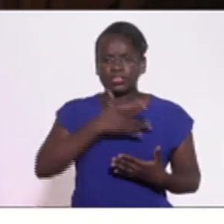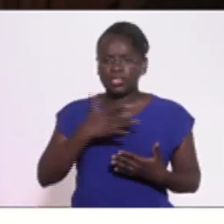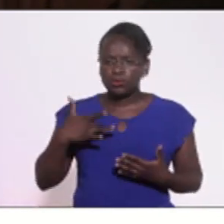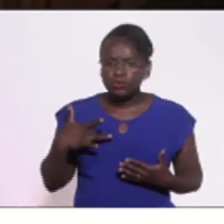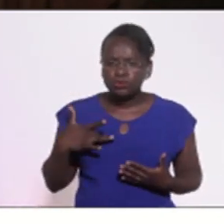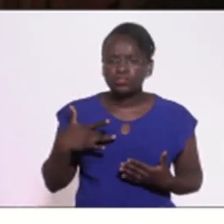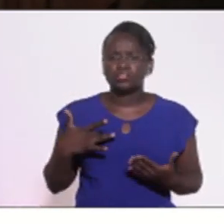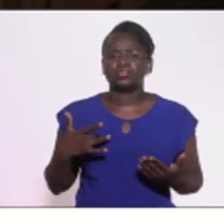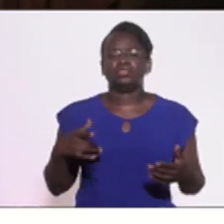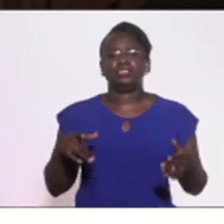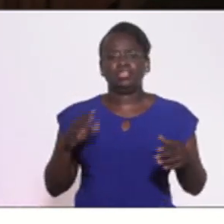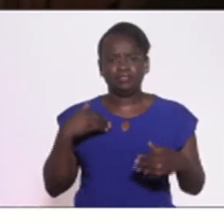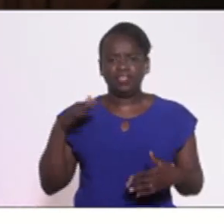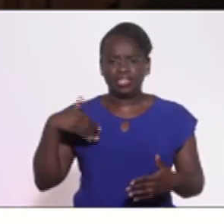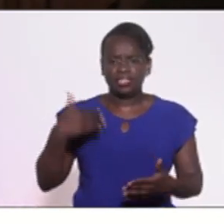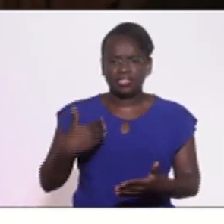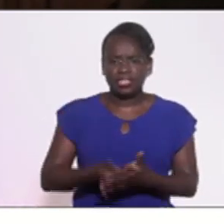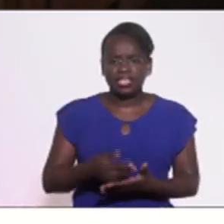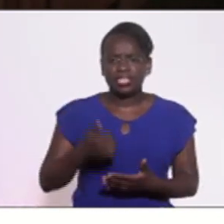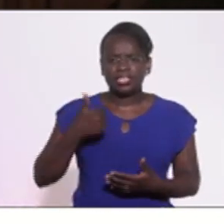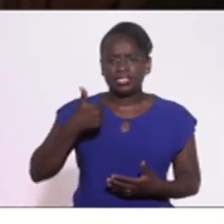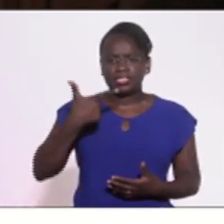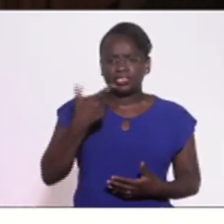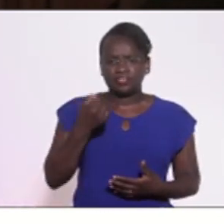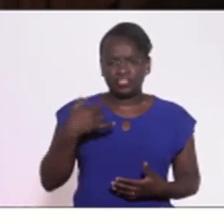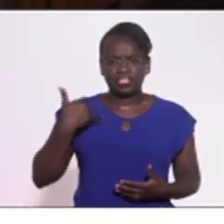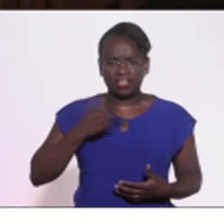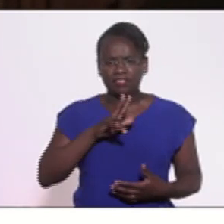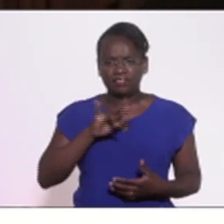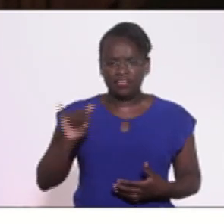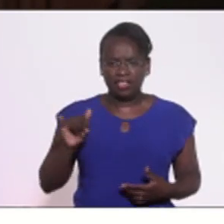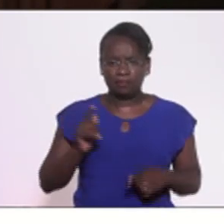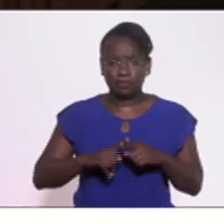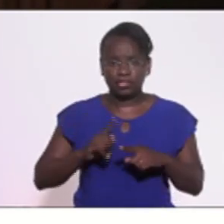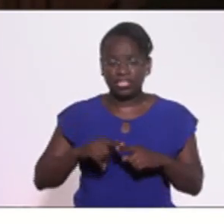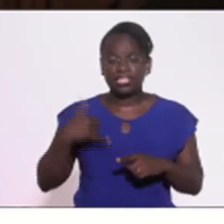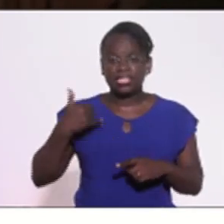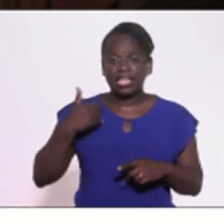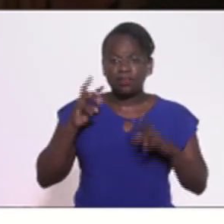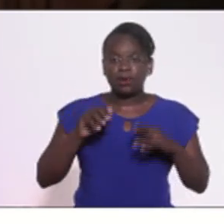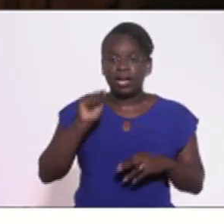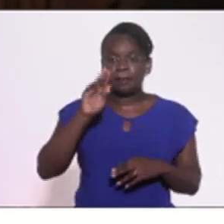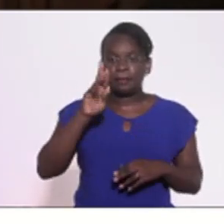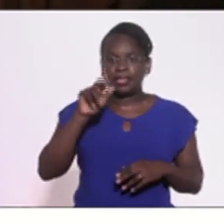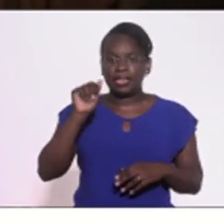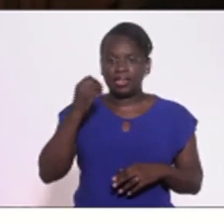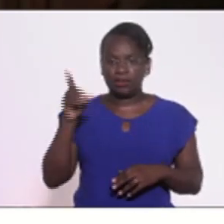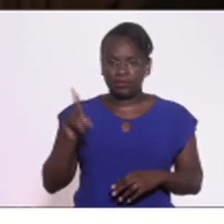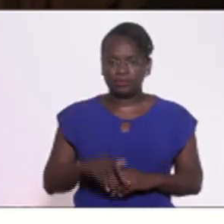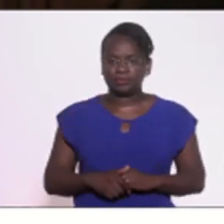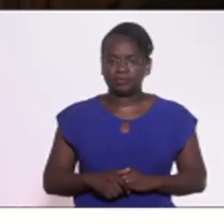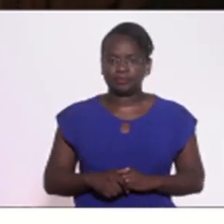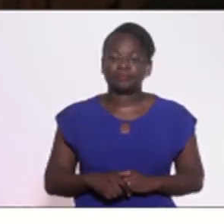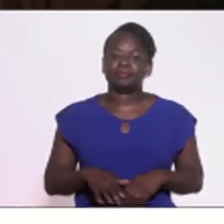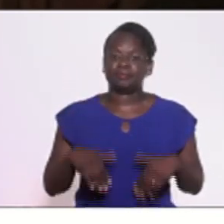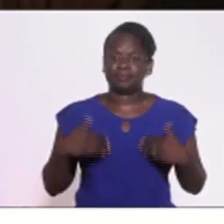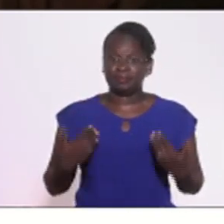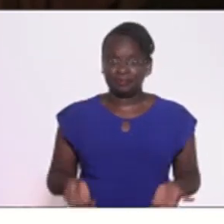saúde, e vai chegar aos 120 anos, que é a idade de Abraão. Então,